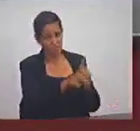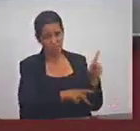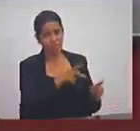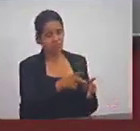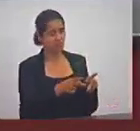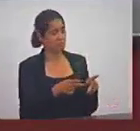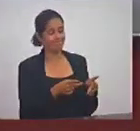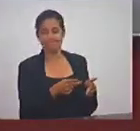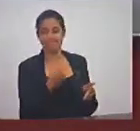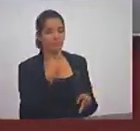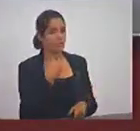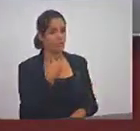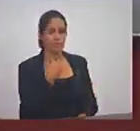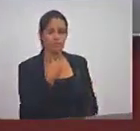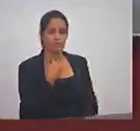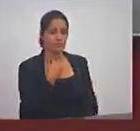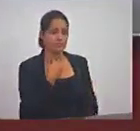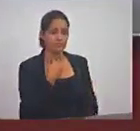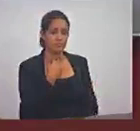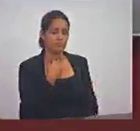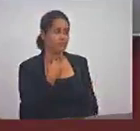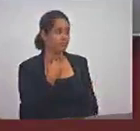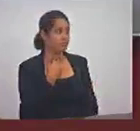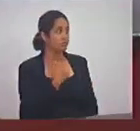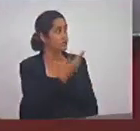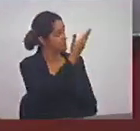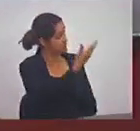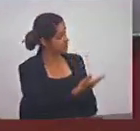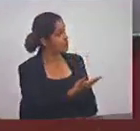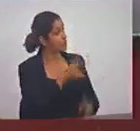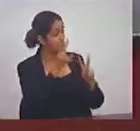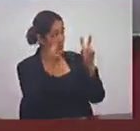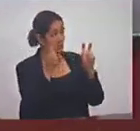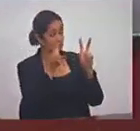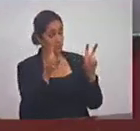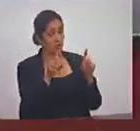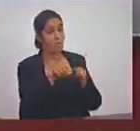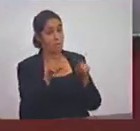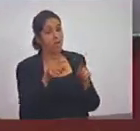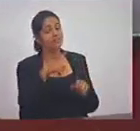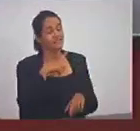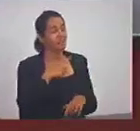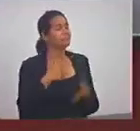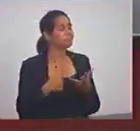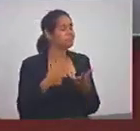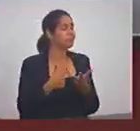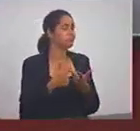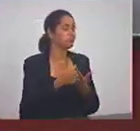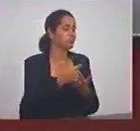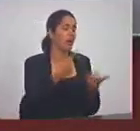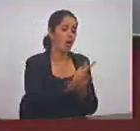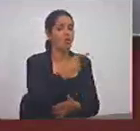isso nós não podemos aceitar. Tá? Isso é um dos casos que nós temos que falar, mas existe muito mais outros casos